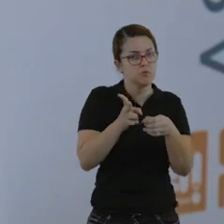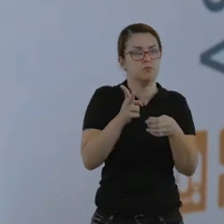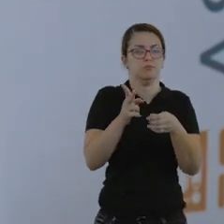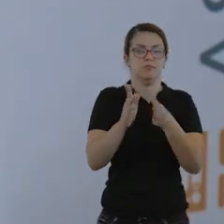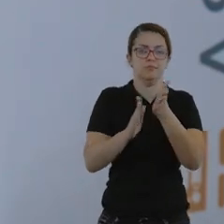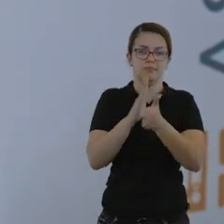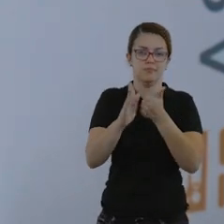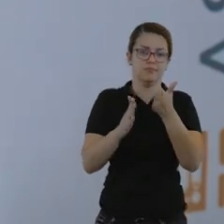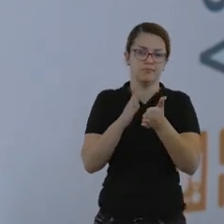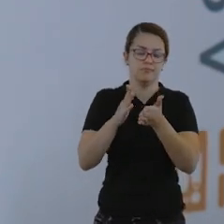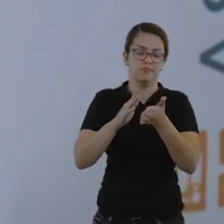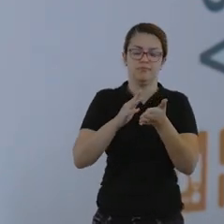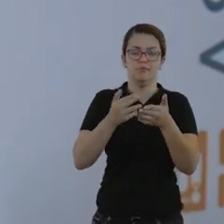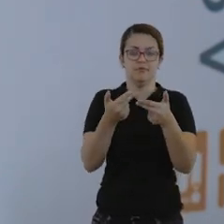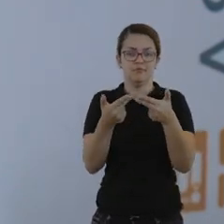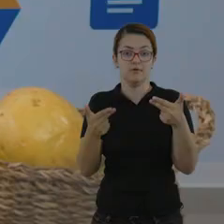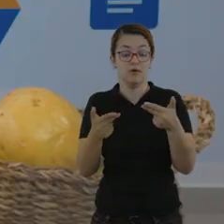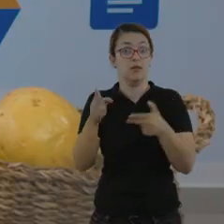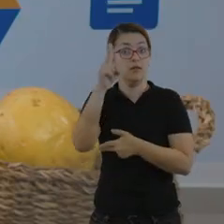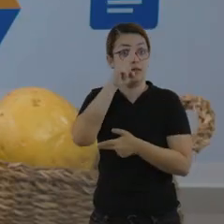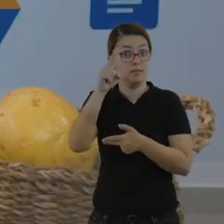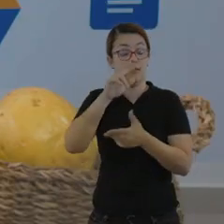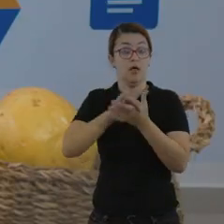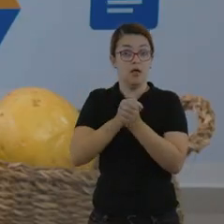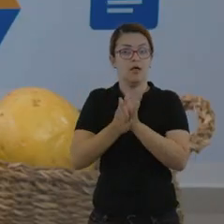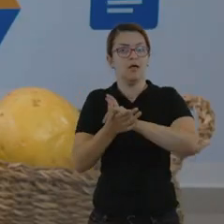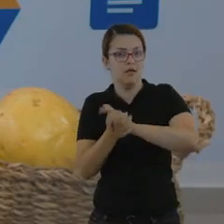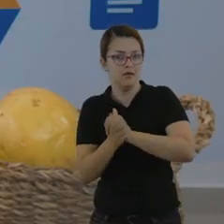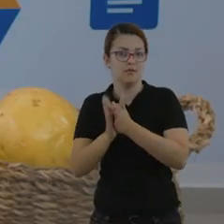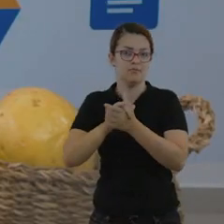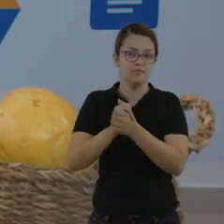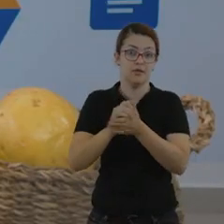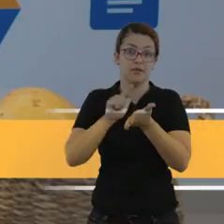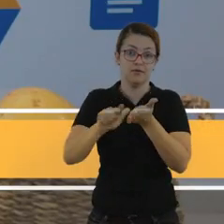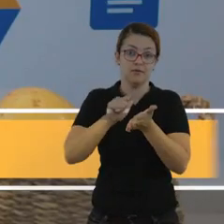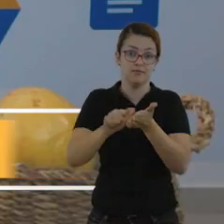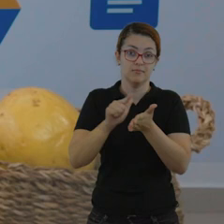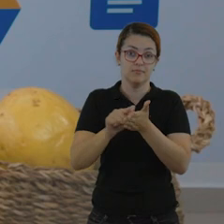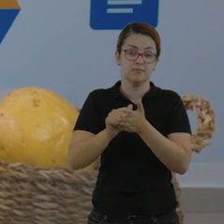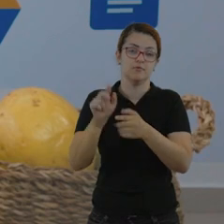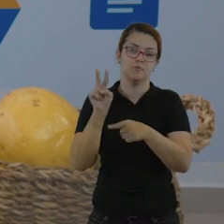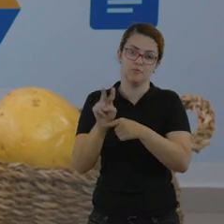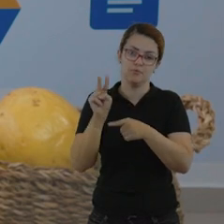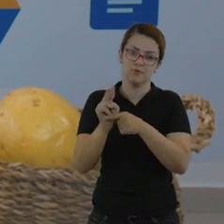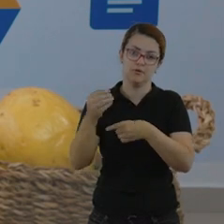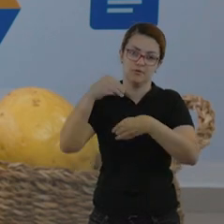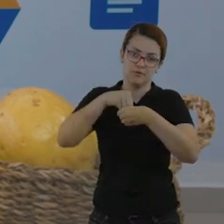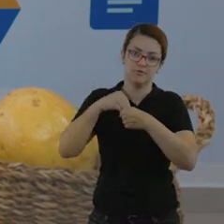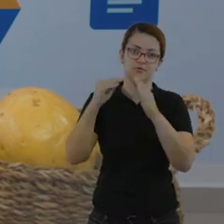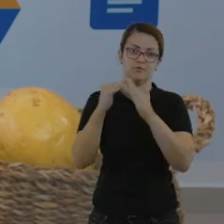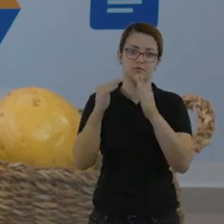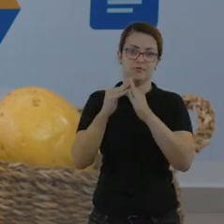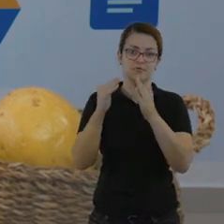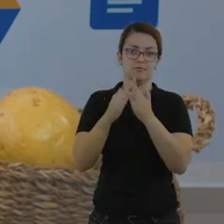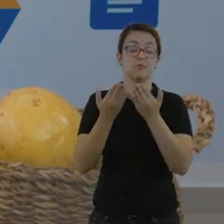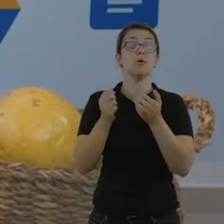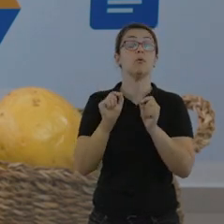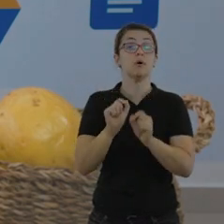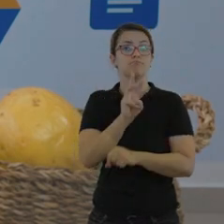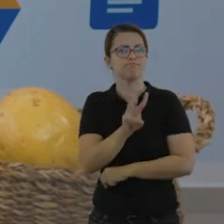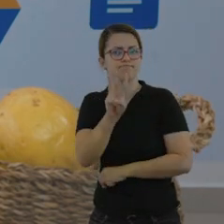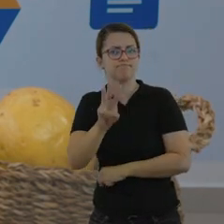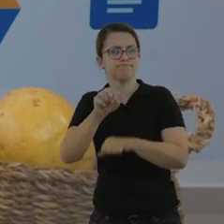poder reutilizar e brincar muito mais vezes. Bom, não esqueçam de lavar as mãos, ficar tudo bem higienizado para a gente ficar bem protegido em